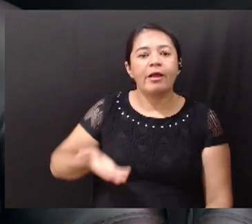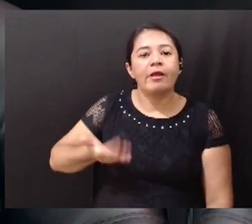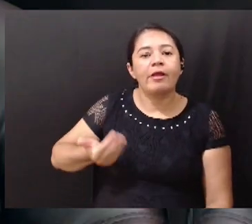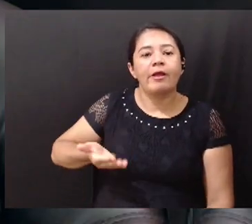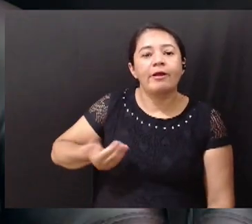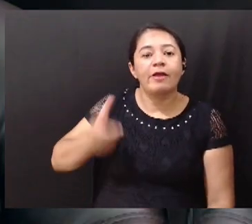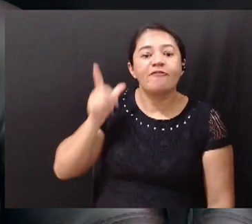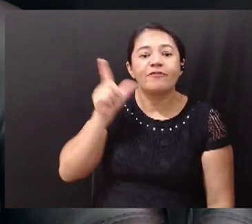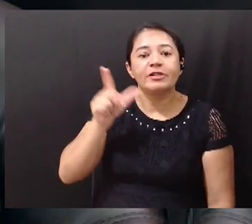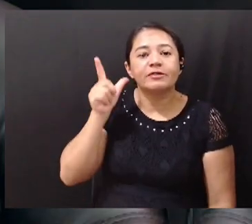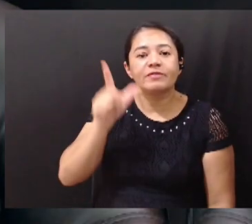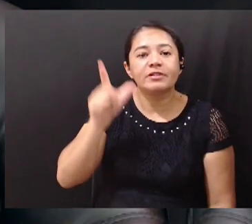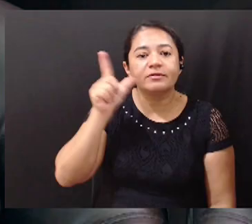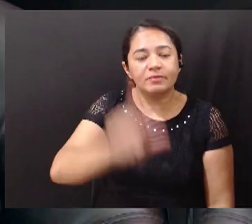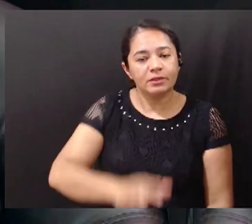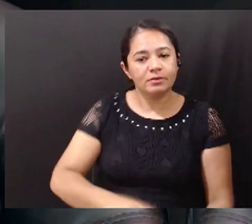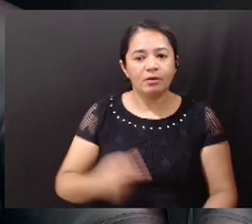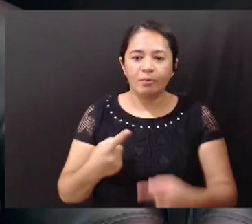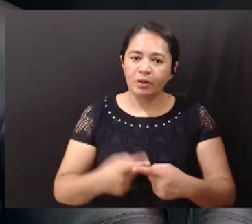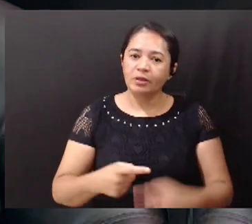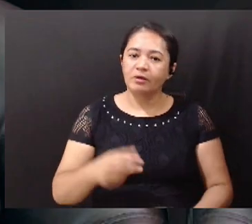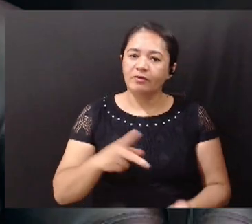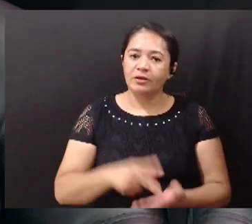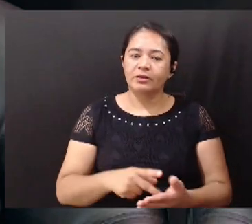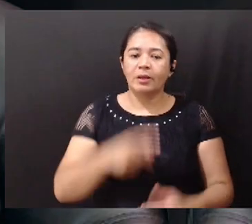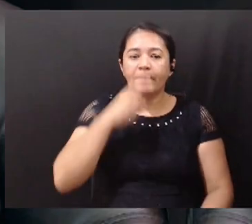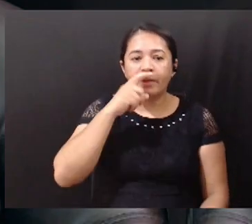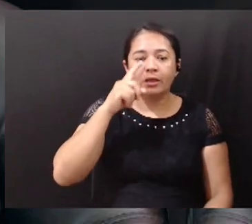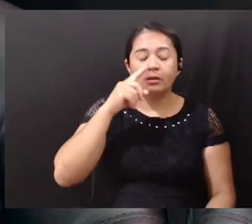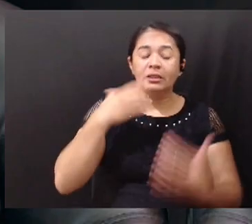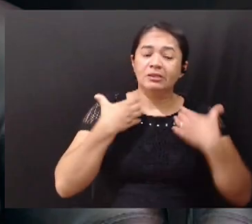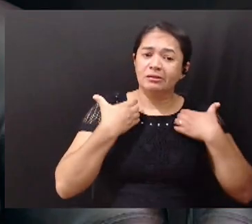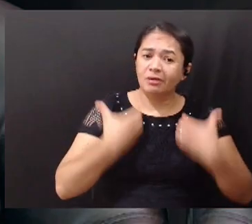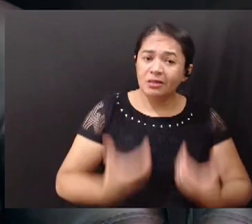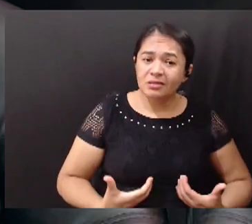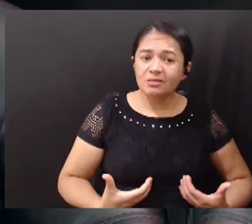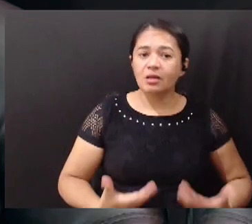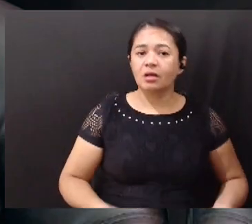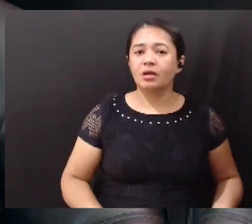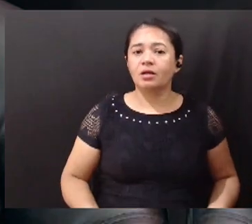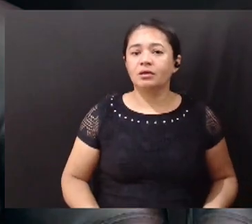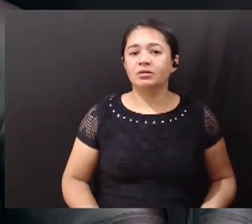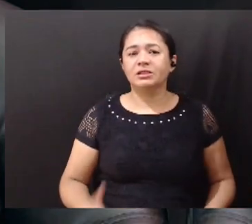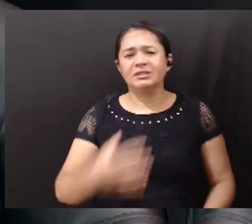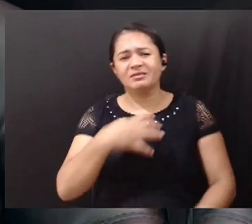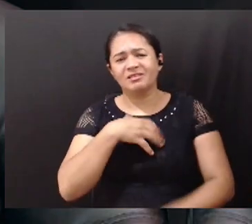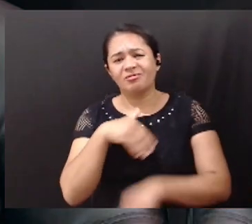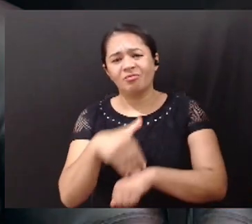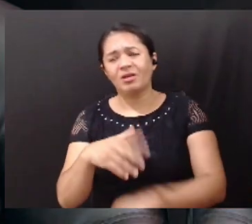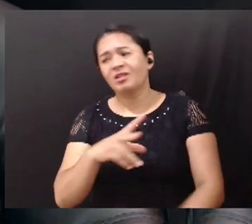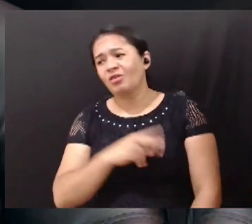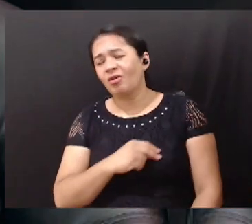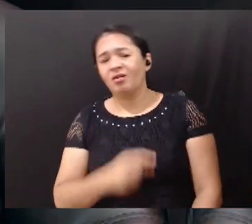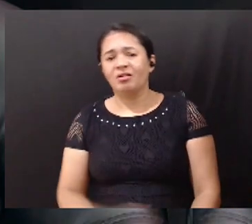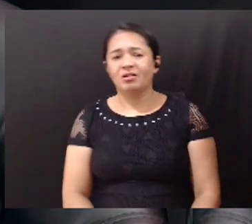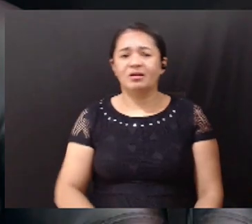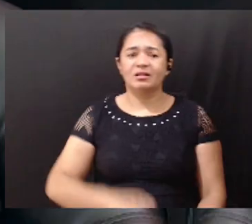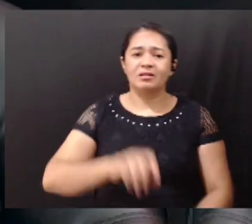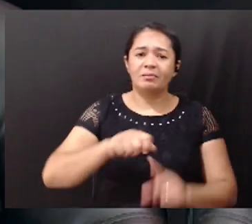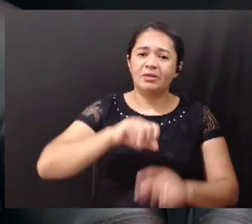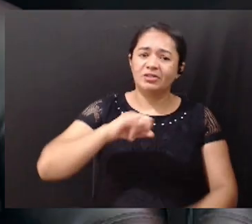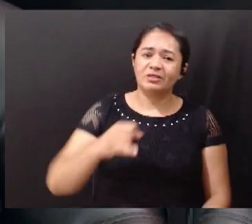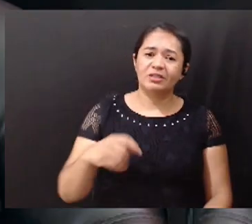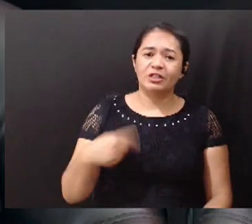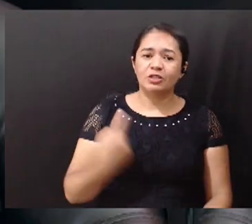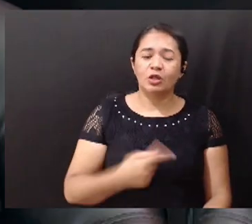porque realmente o pai e a mãe já estão esgotados, já estão culpados. Nossa, chegou janeiro, a gente não conseguiu viajar, eu